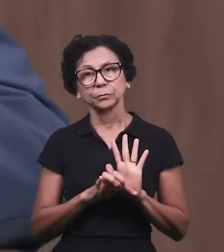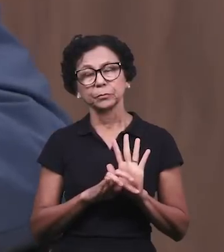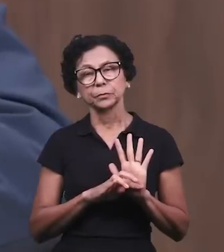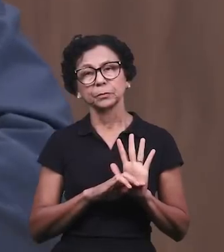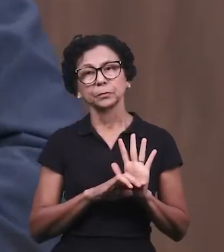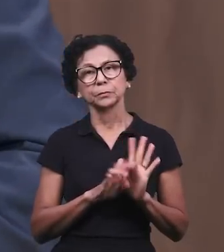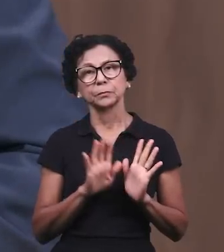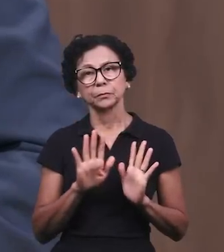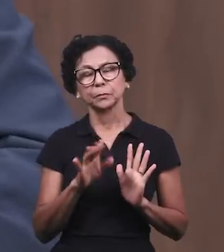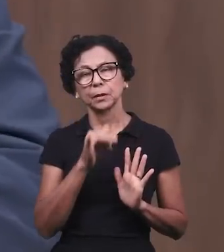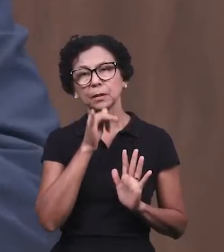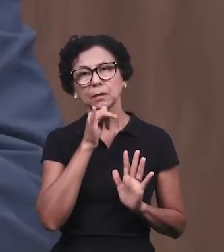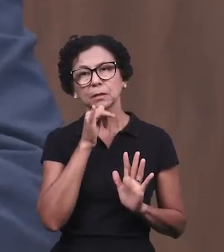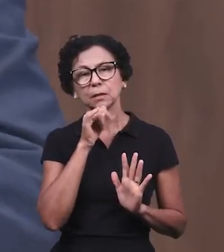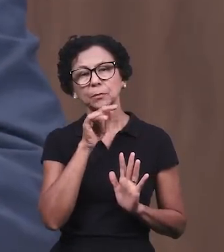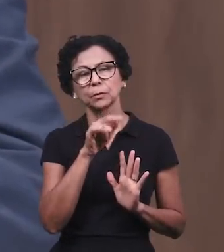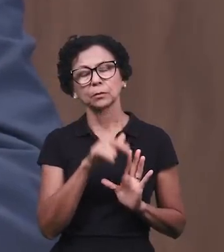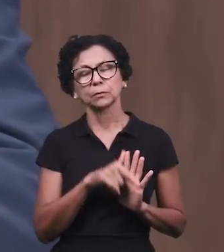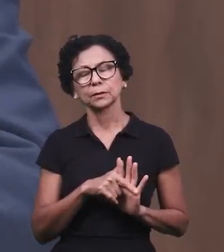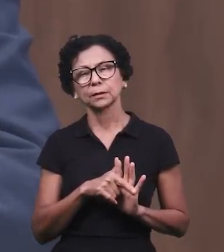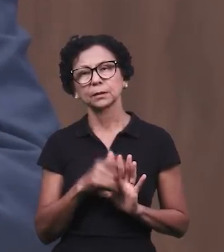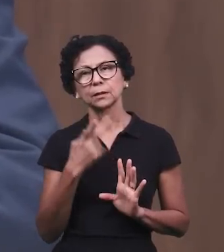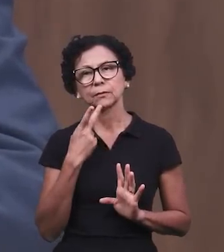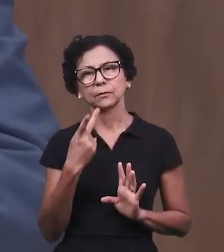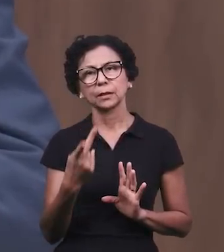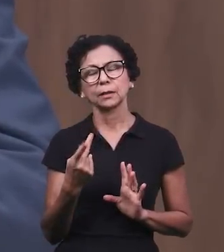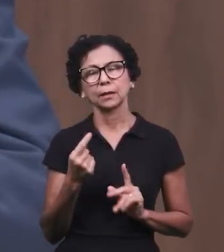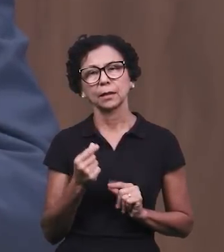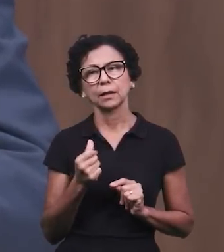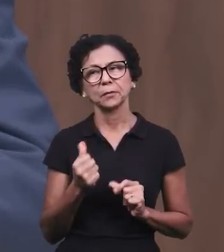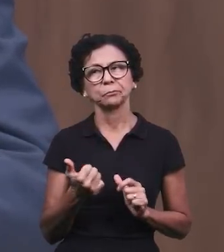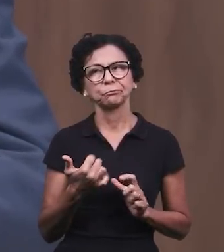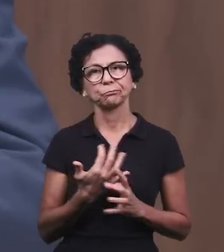exemplo, quando você fala